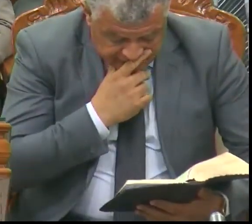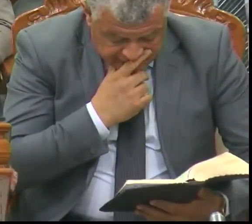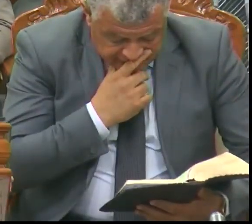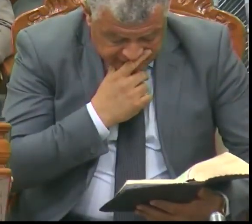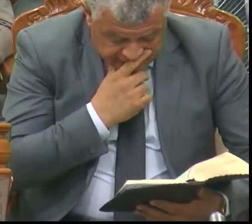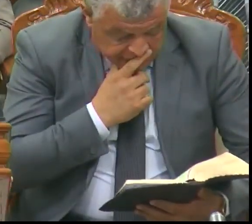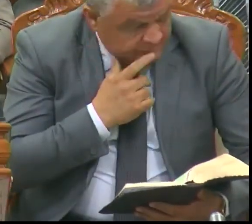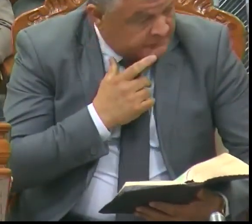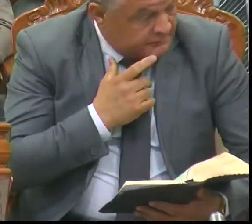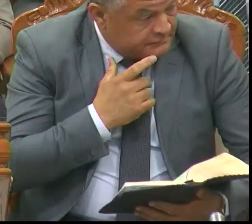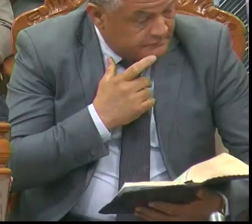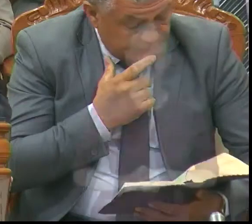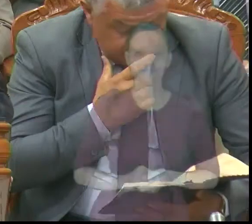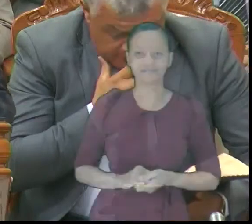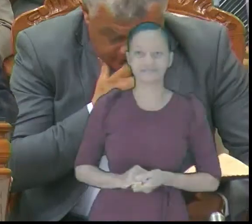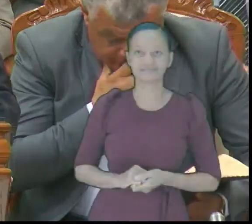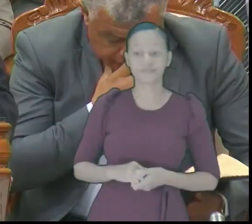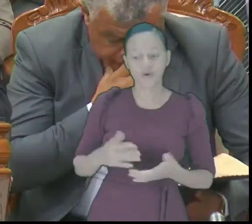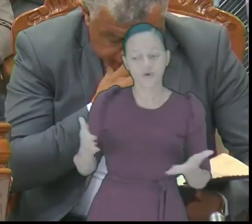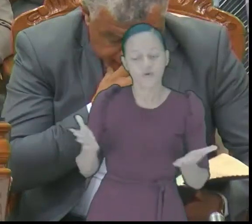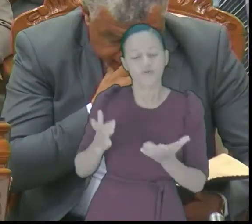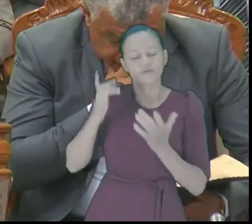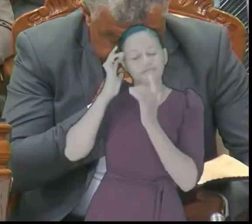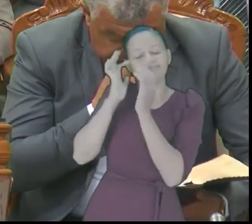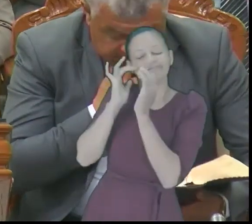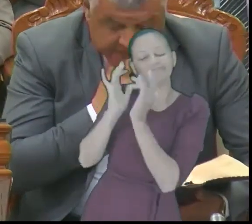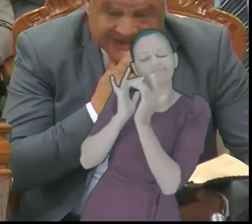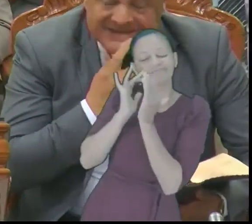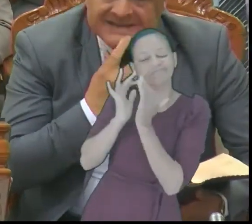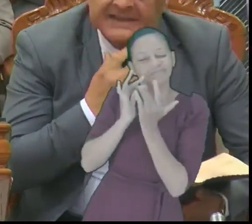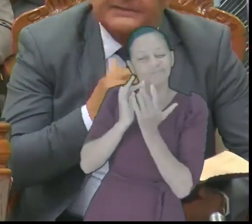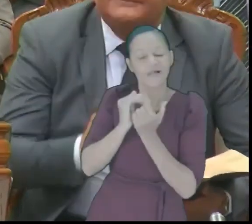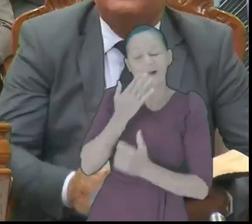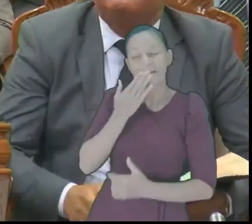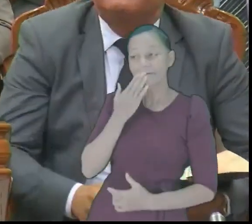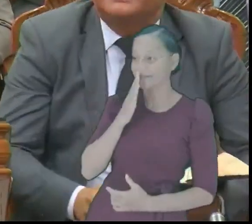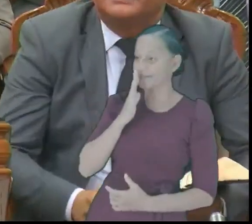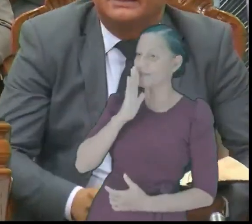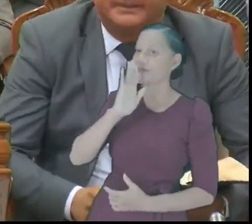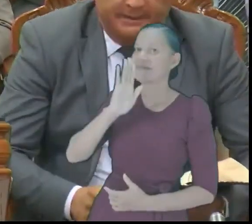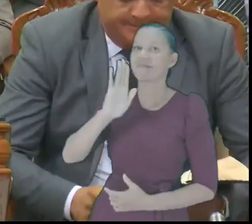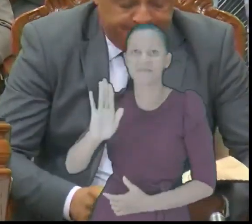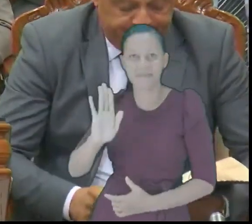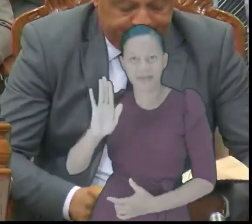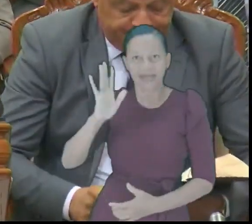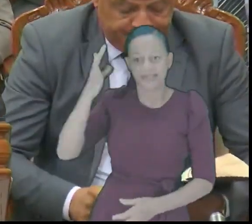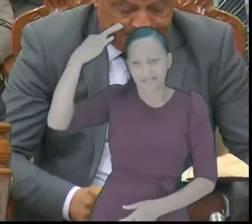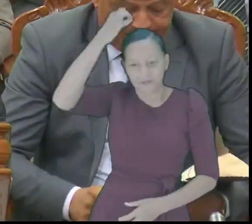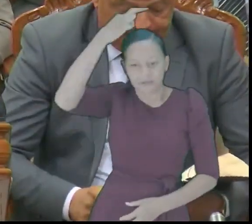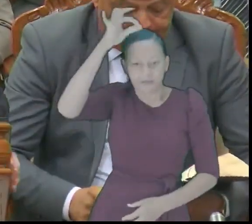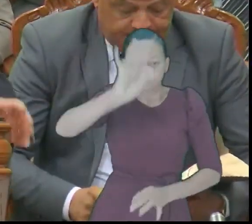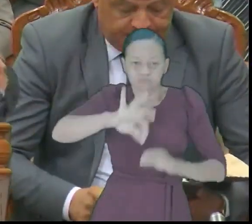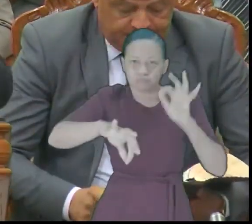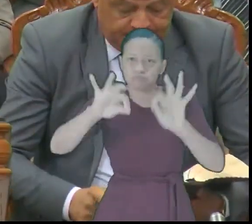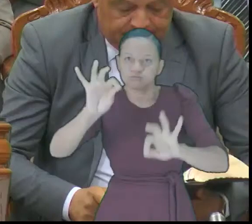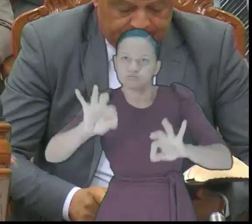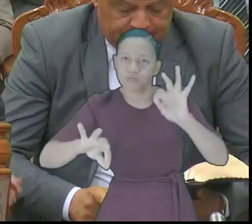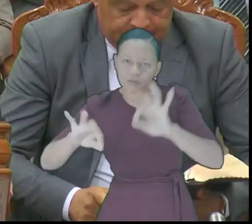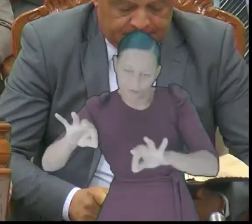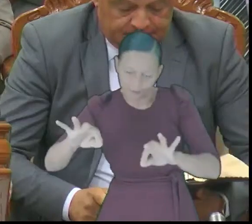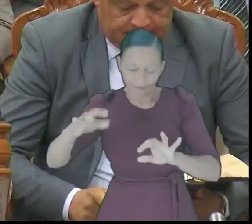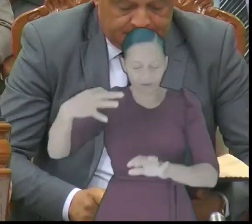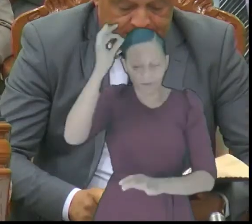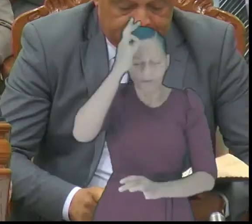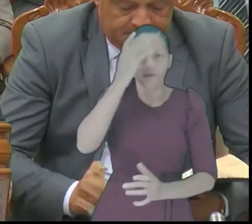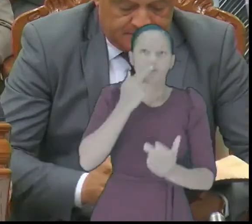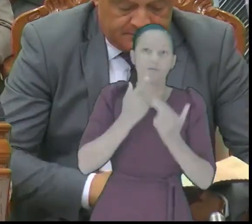vamos meditar na promessa do batismo com o Espírito Santo, ou o batismo no Espírito